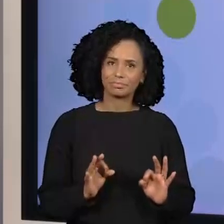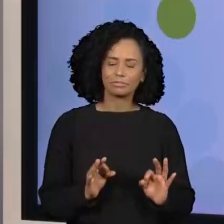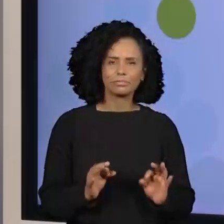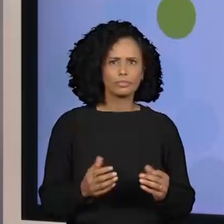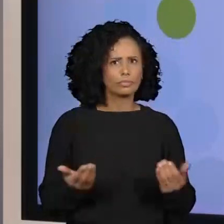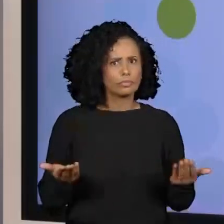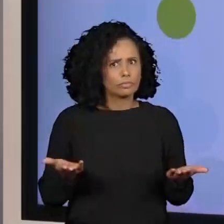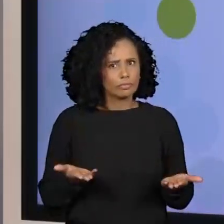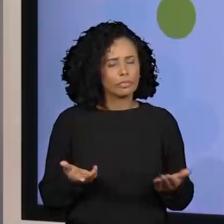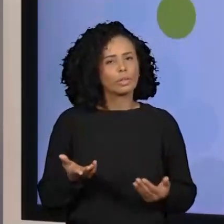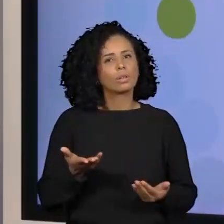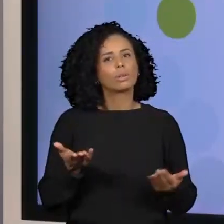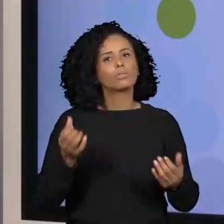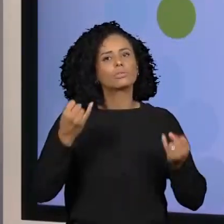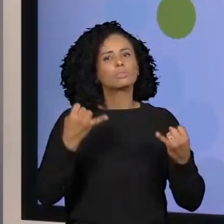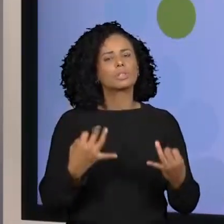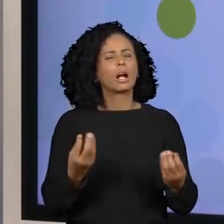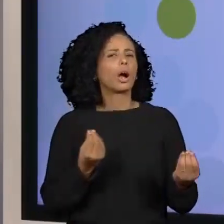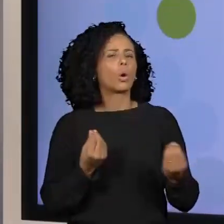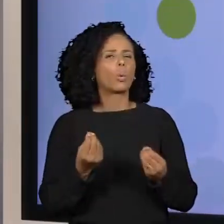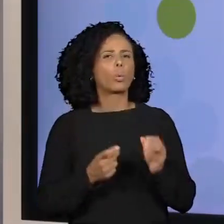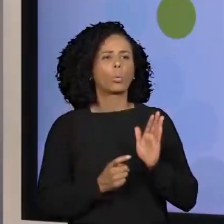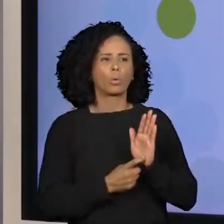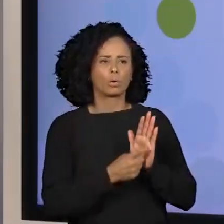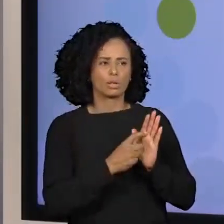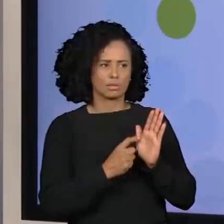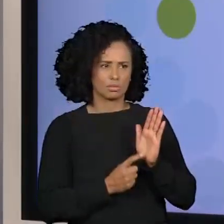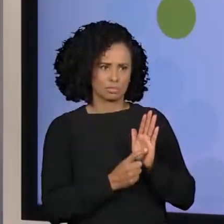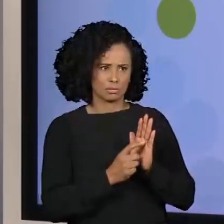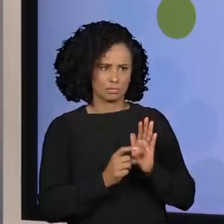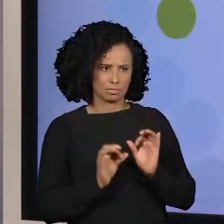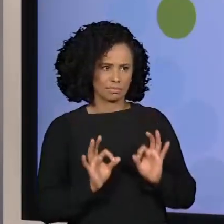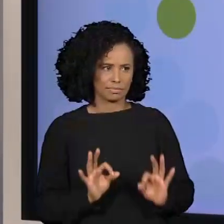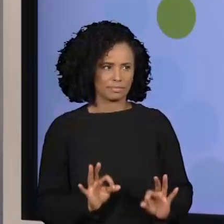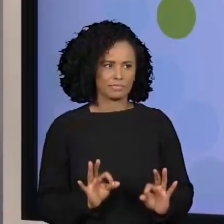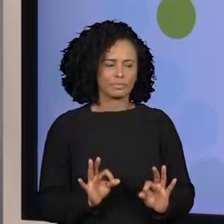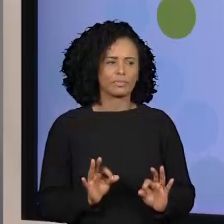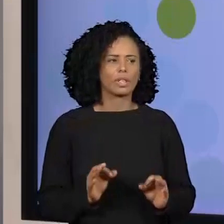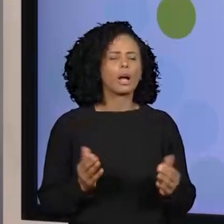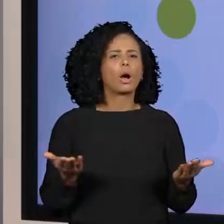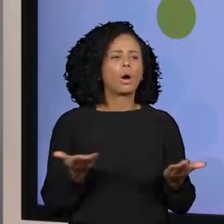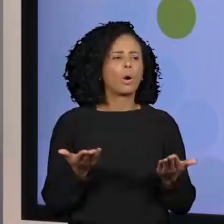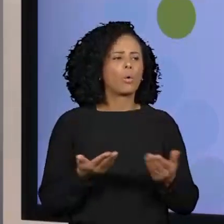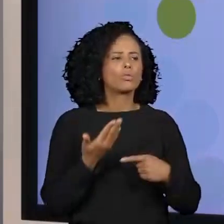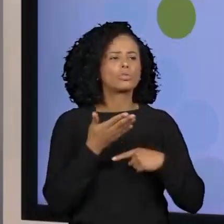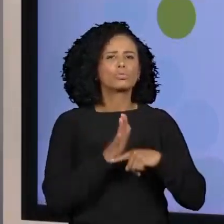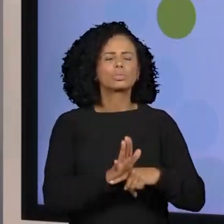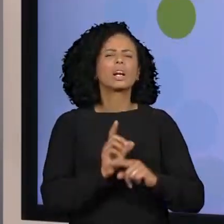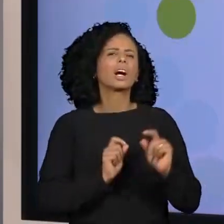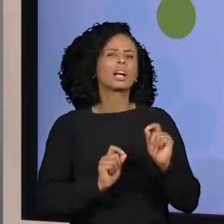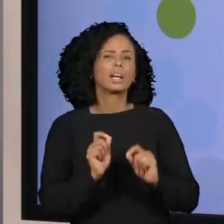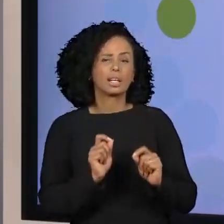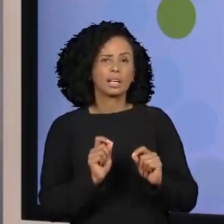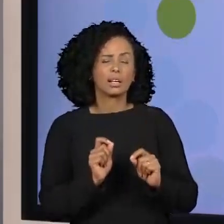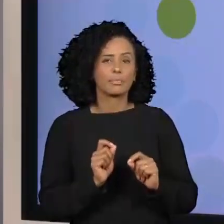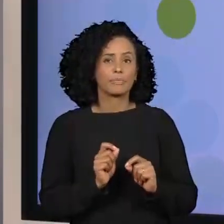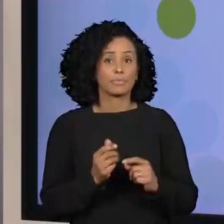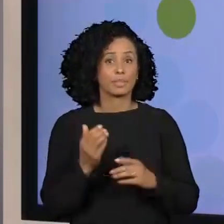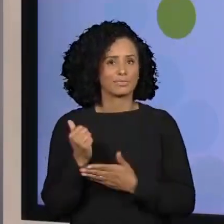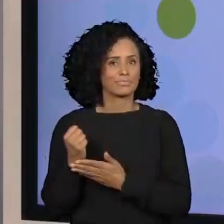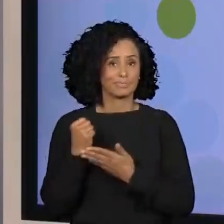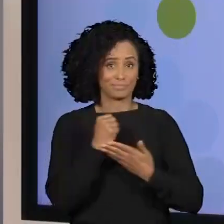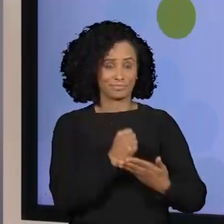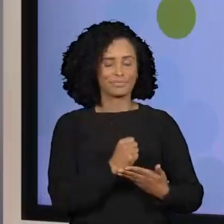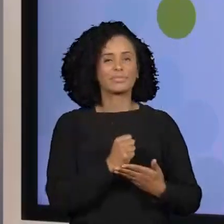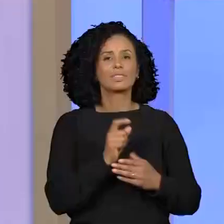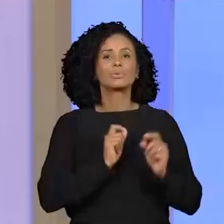vai continuar falando sobre micro-organismos. E para me ajudar nessa aula de hoje, eu trouxe a professora Priscila, de Biologia, aqui do